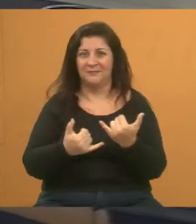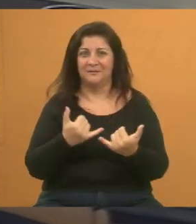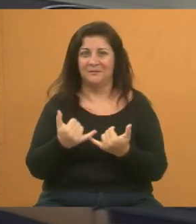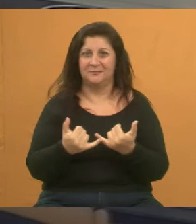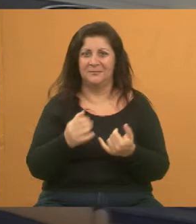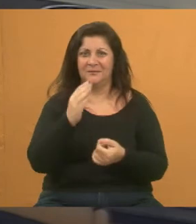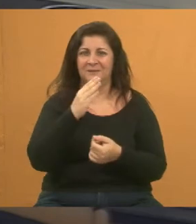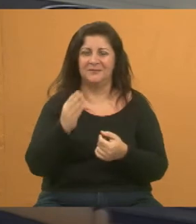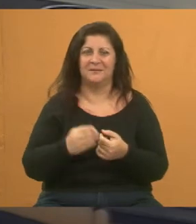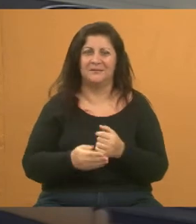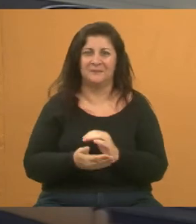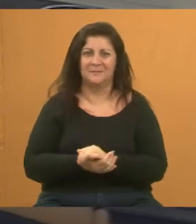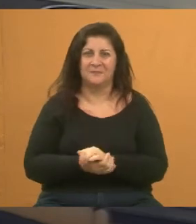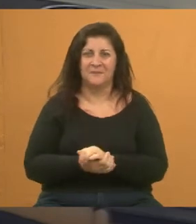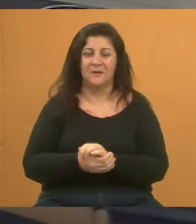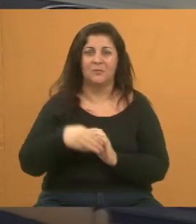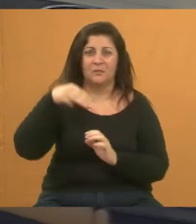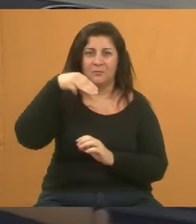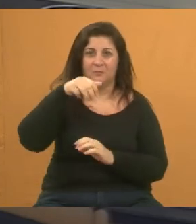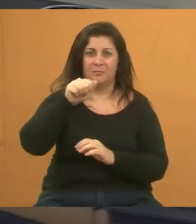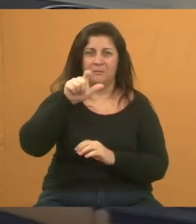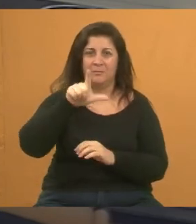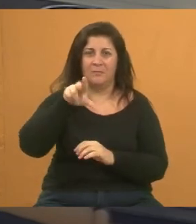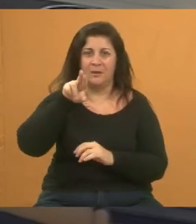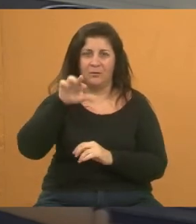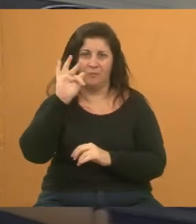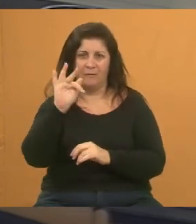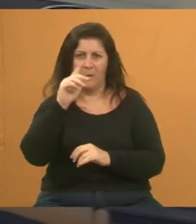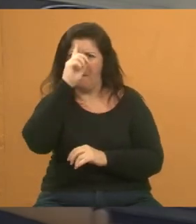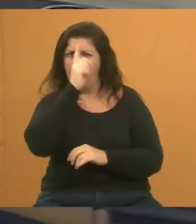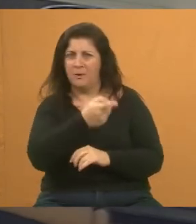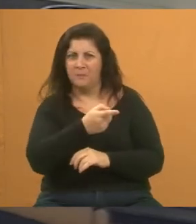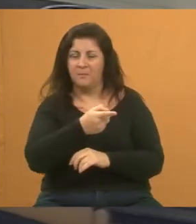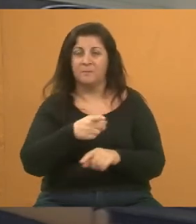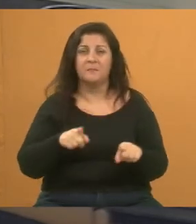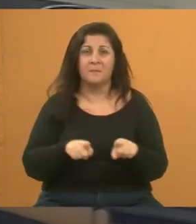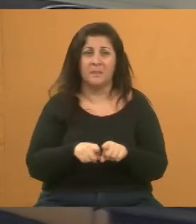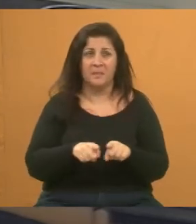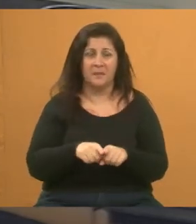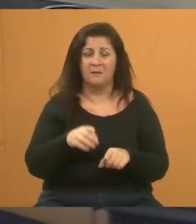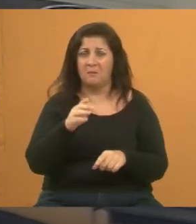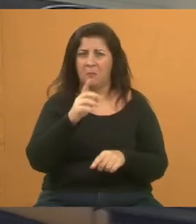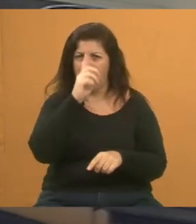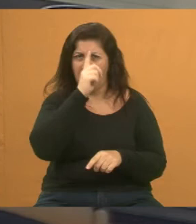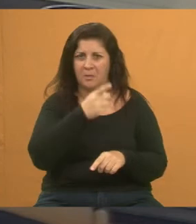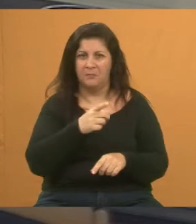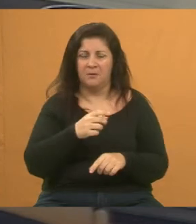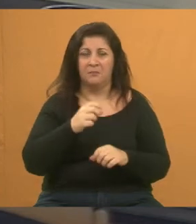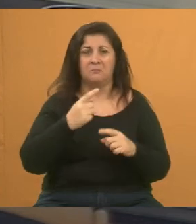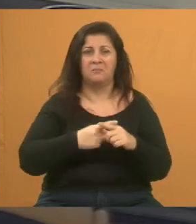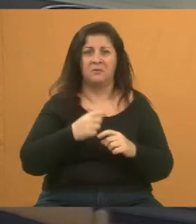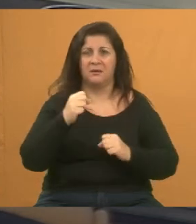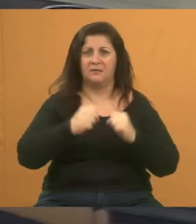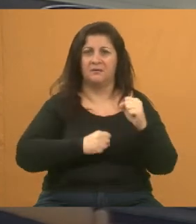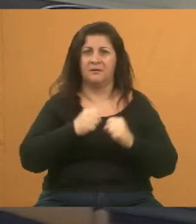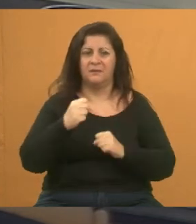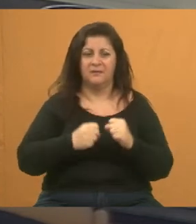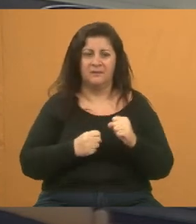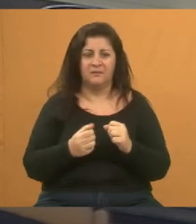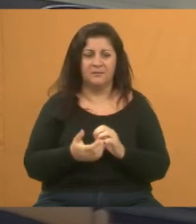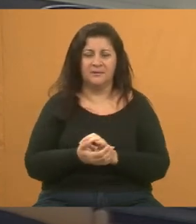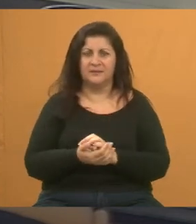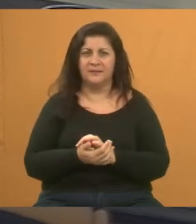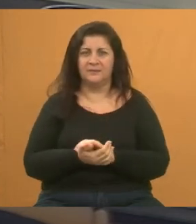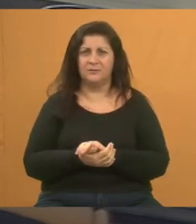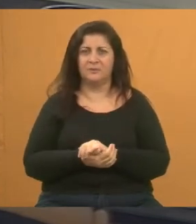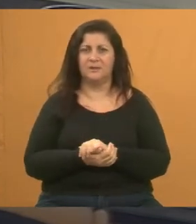Brasil. Quando o Maluf proibiu o revólver de brinquedo, foi proibido também no Brasil, porque a fábrica não fazia mais. O outro país